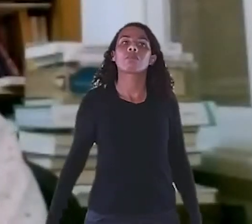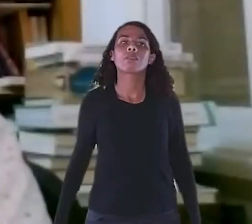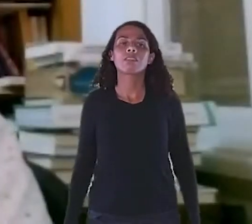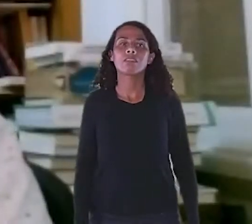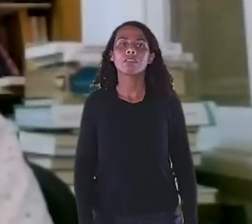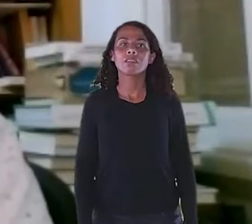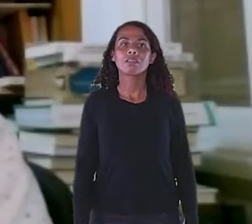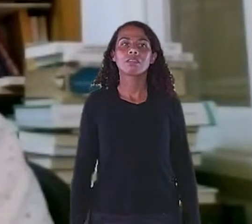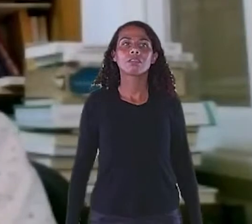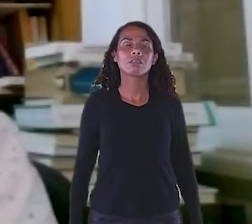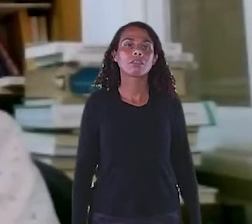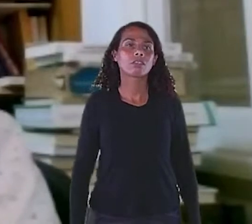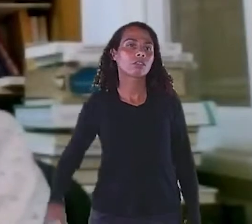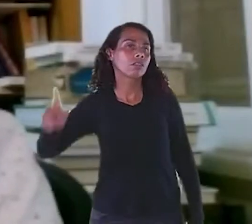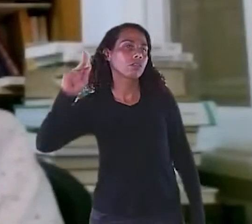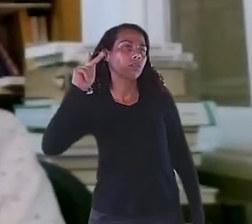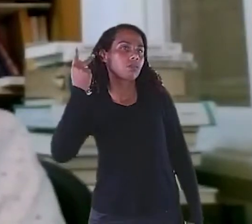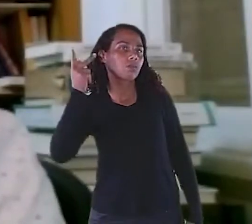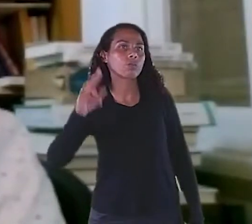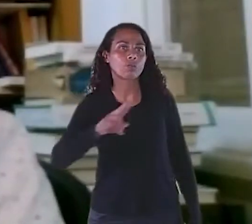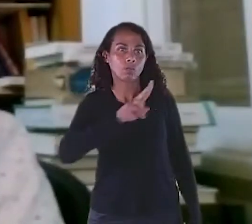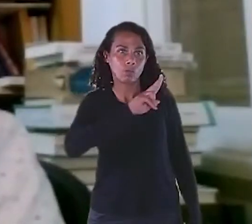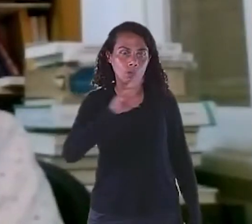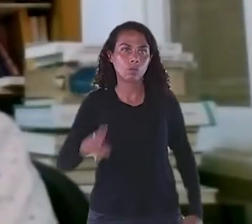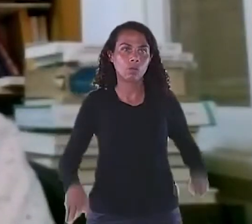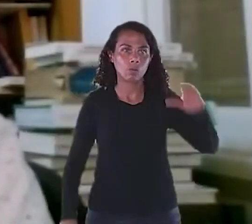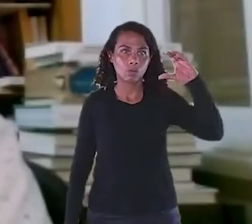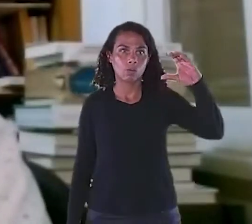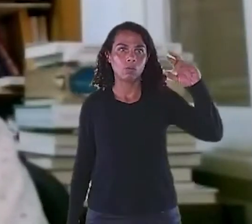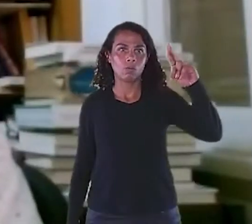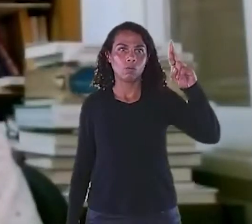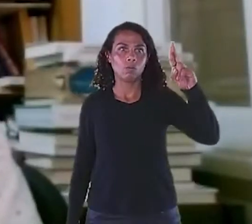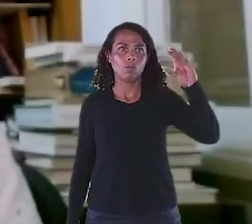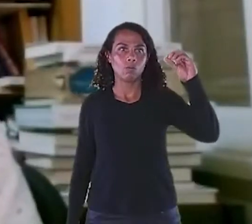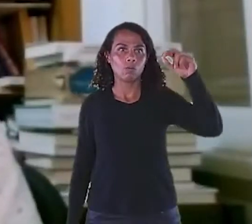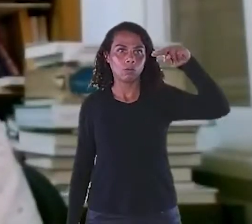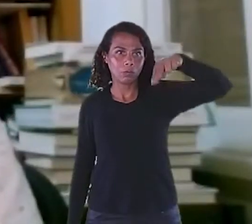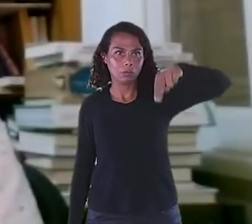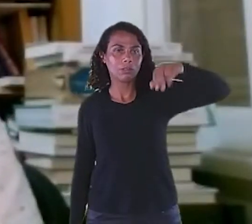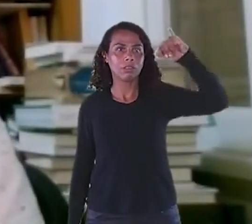seleta de crônicas, e fiz o Espalhador de Passarinhos.